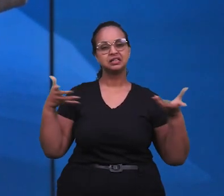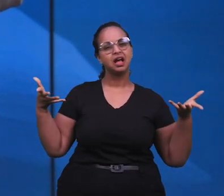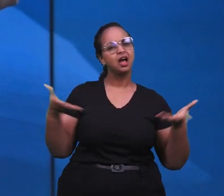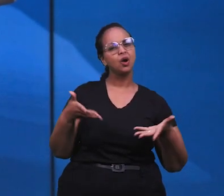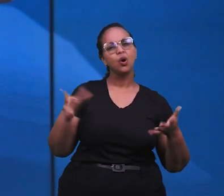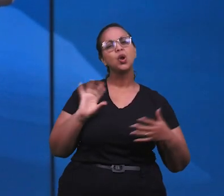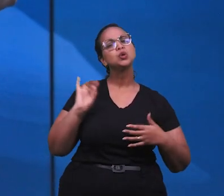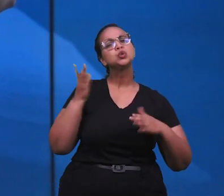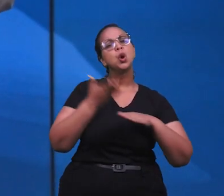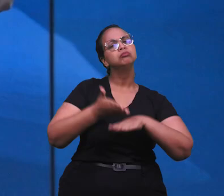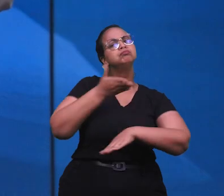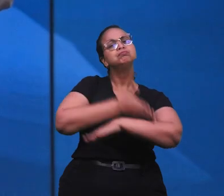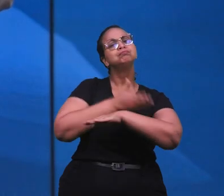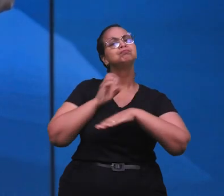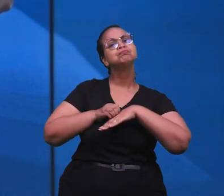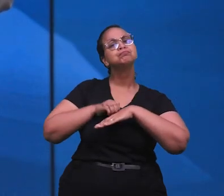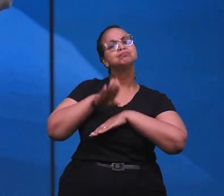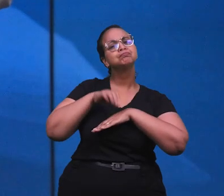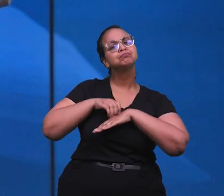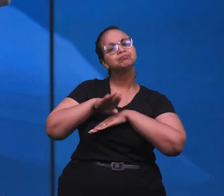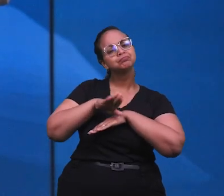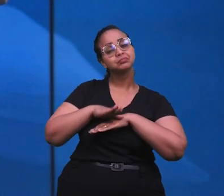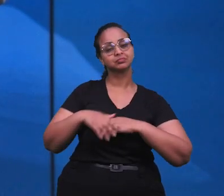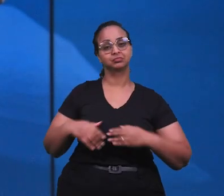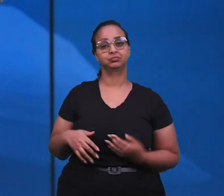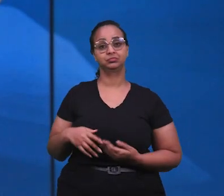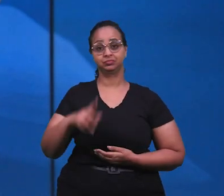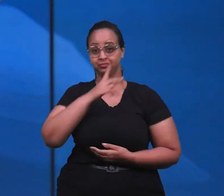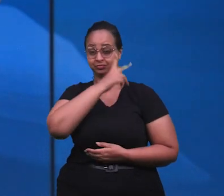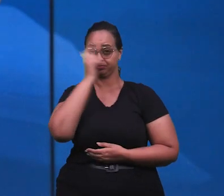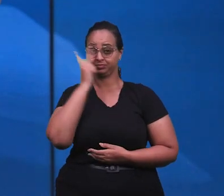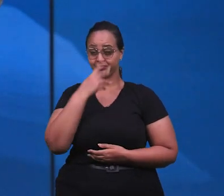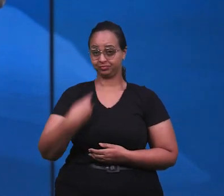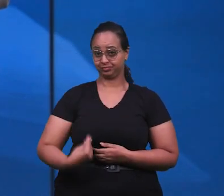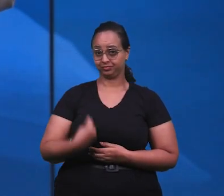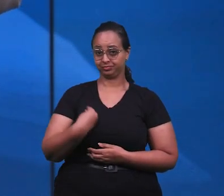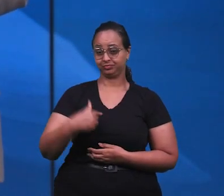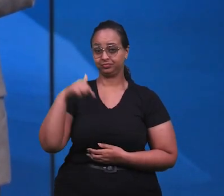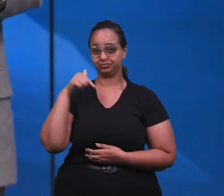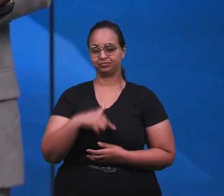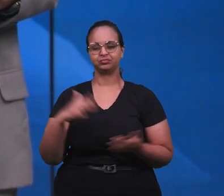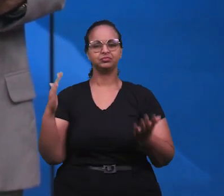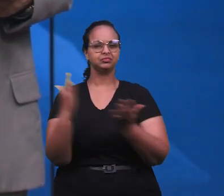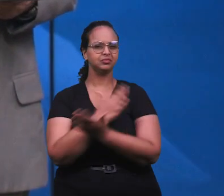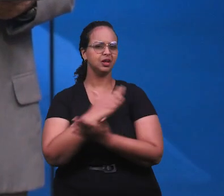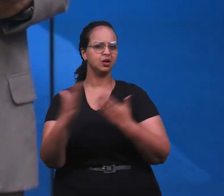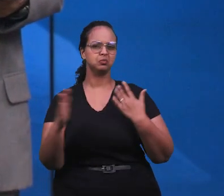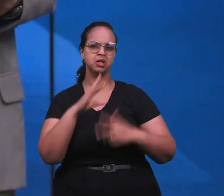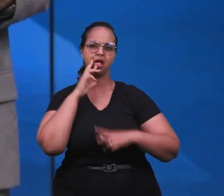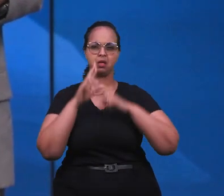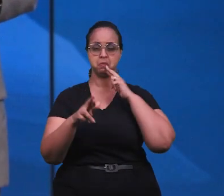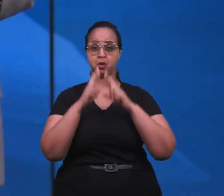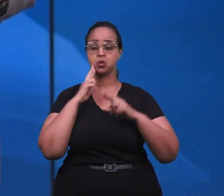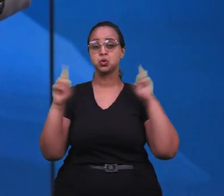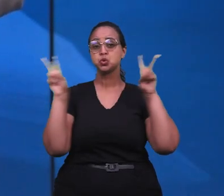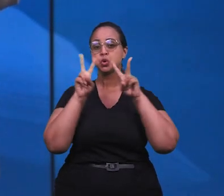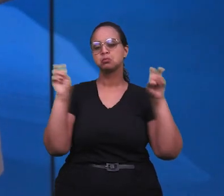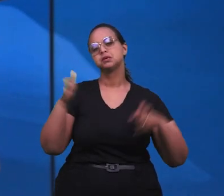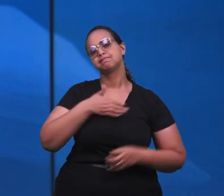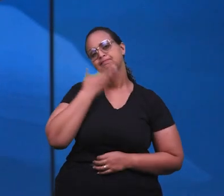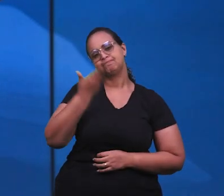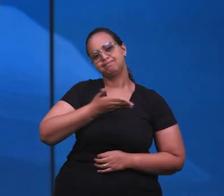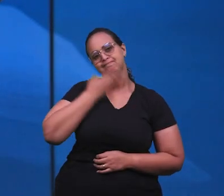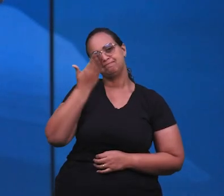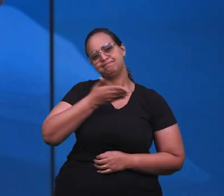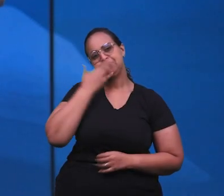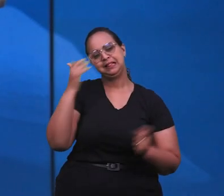apenas antecipamos para os irmãos e aqueles que participam conosco algumas respostas, da Escola Bíblica que vão facilitar, por